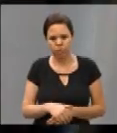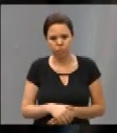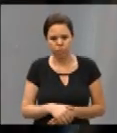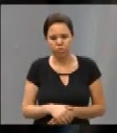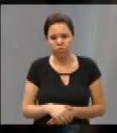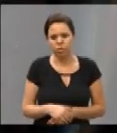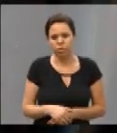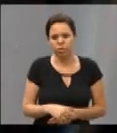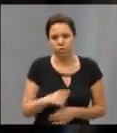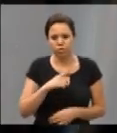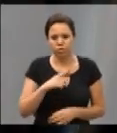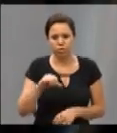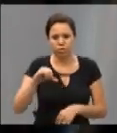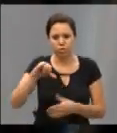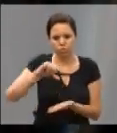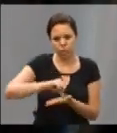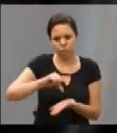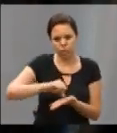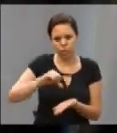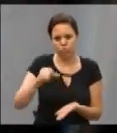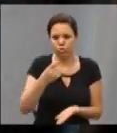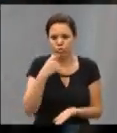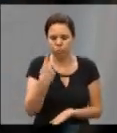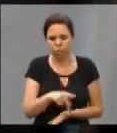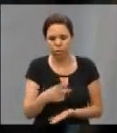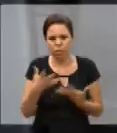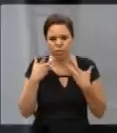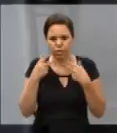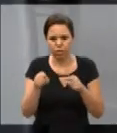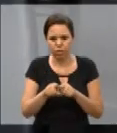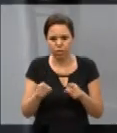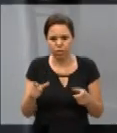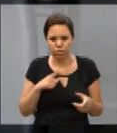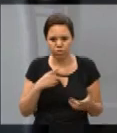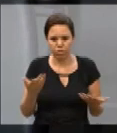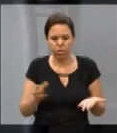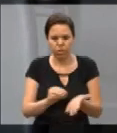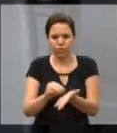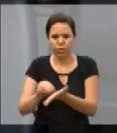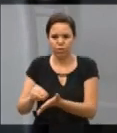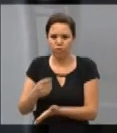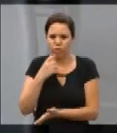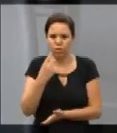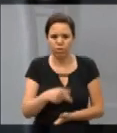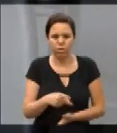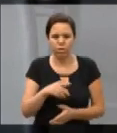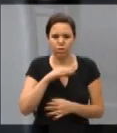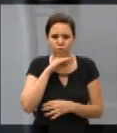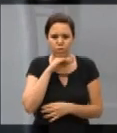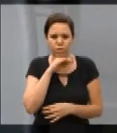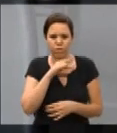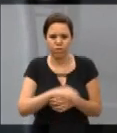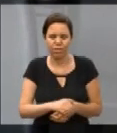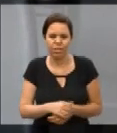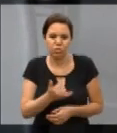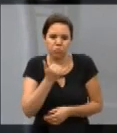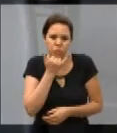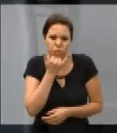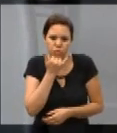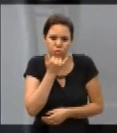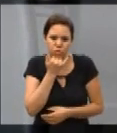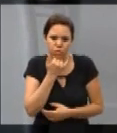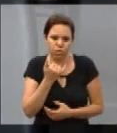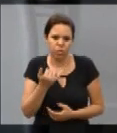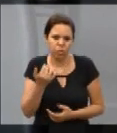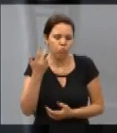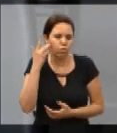de arte, que tinha no centro de Campinas, maravilhoso. Então ele já pegou a... Que hoje a gente tá carente, né? Sim, não, Campinas tá horrível. Desculpa, mas a gente